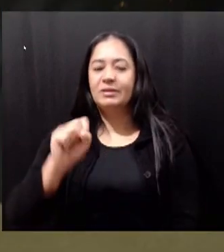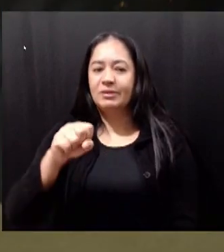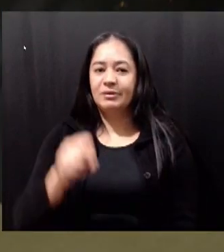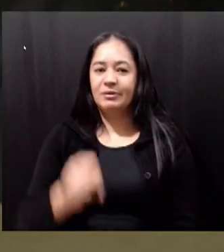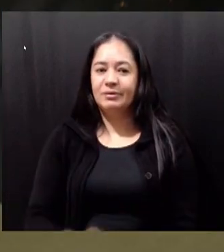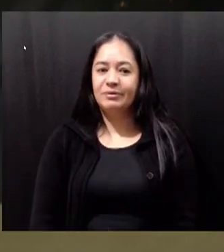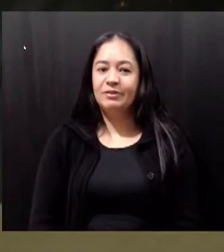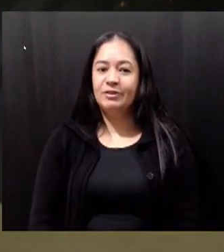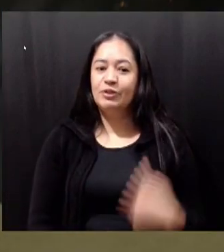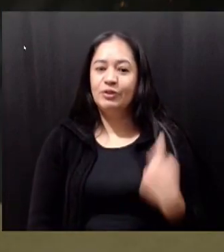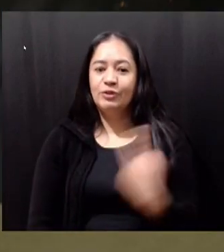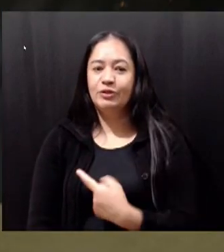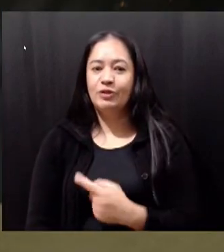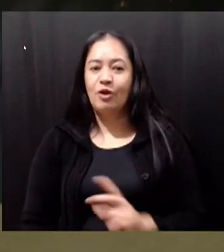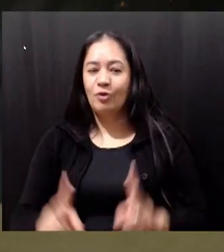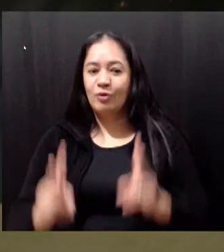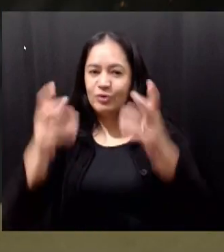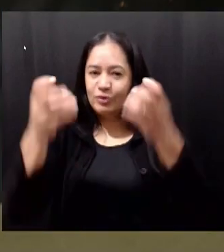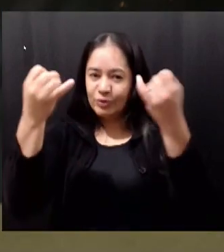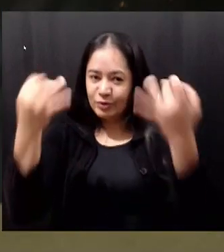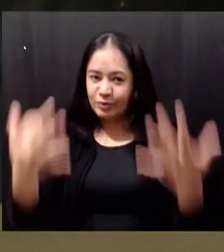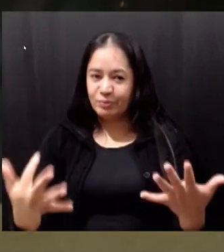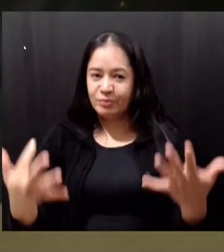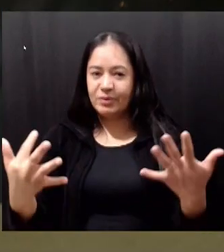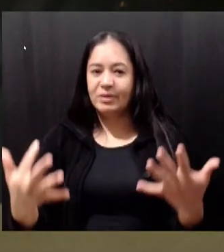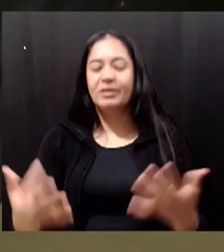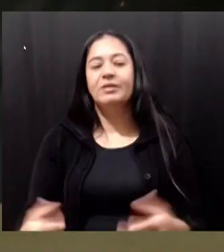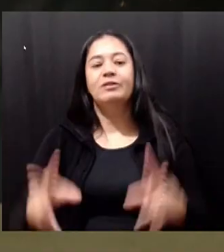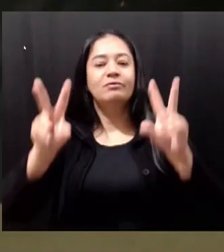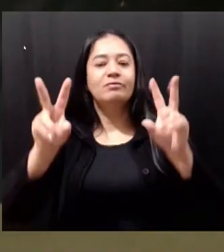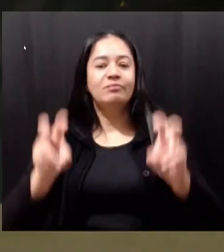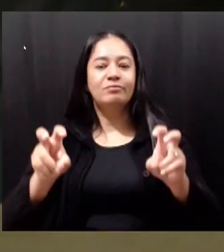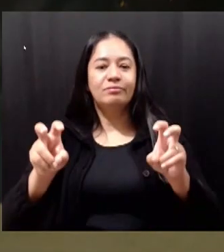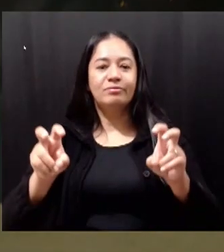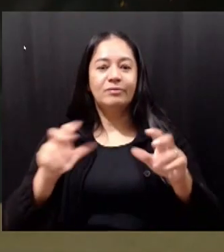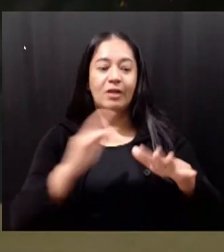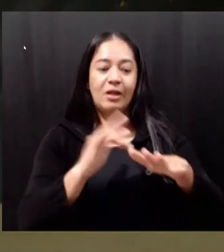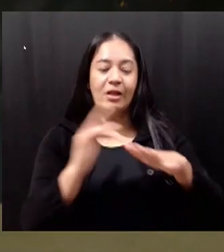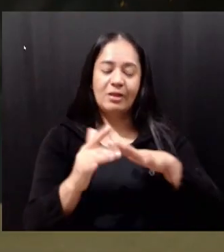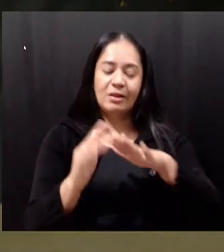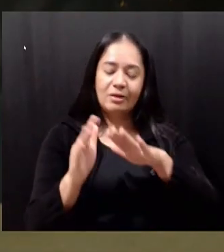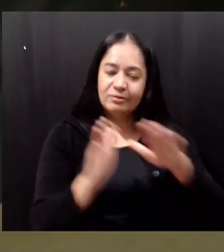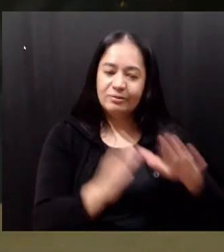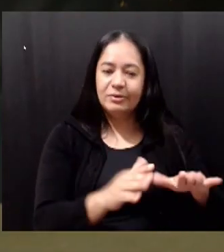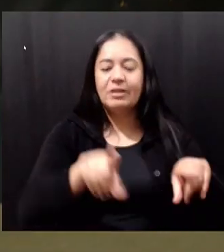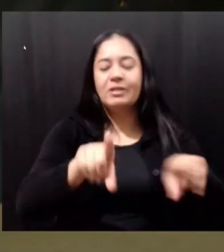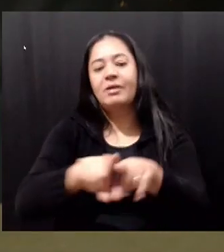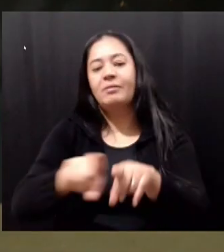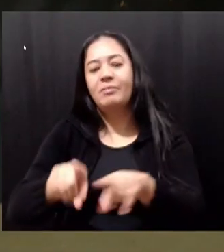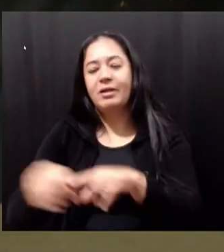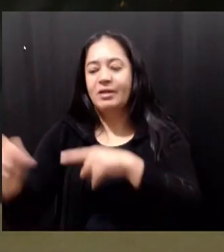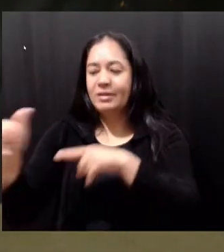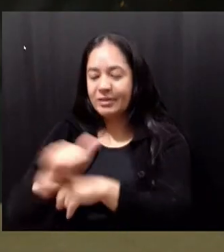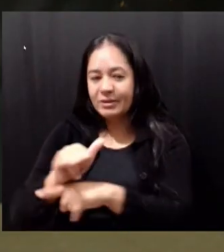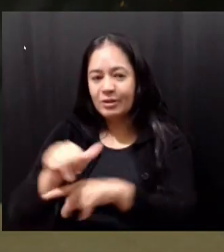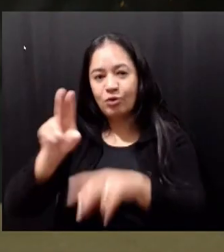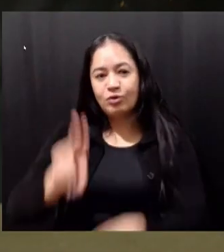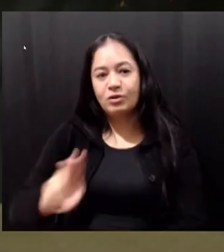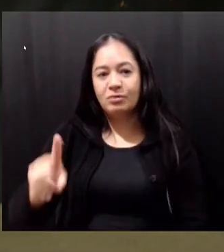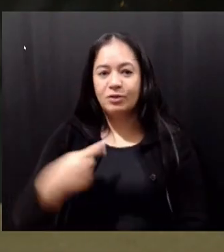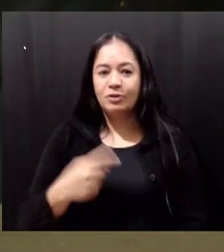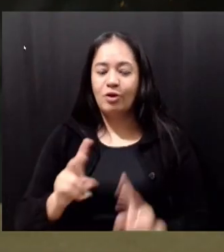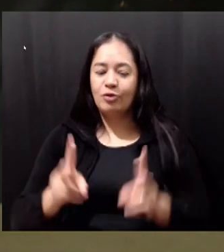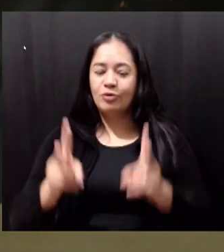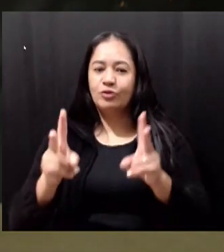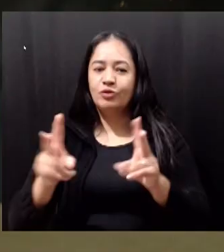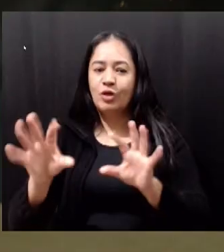segue falando sobre a desconexão e as estratégias usadas para a gente seguir conectado de uma forma